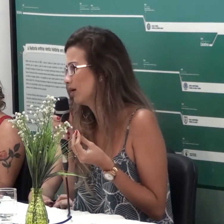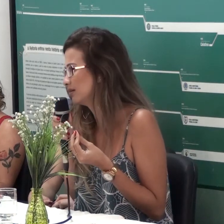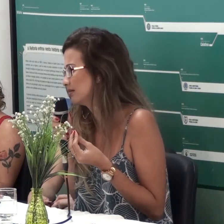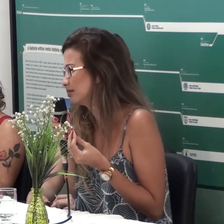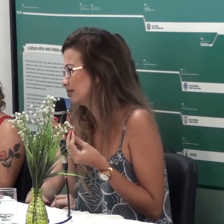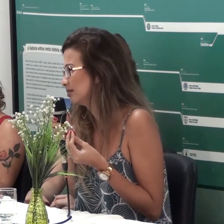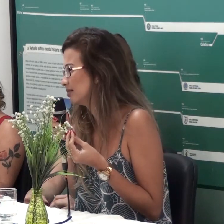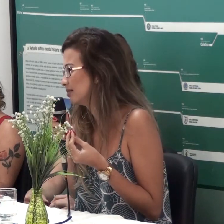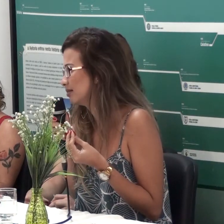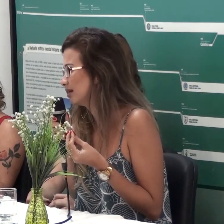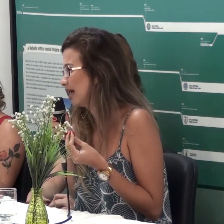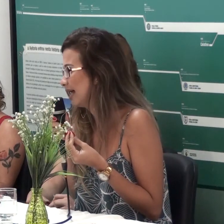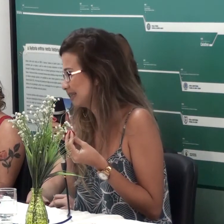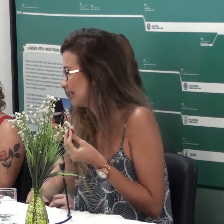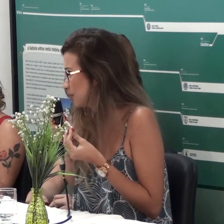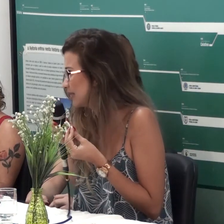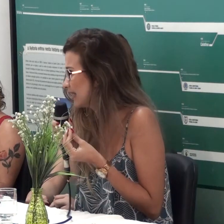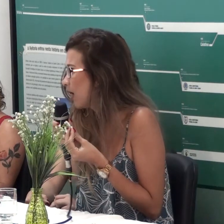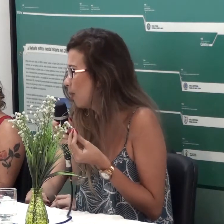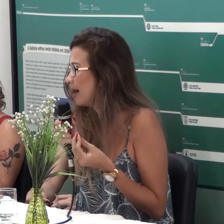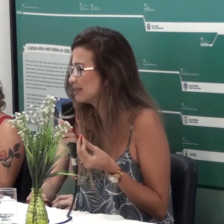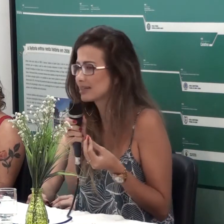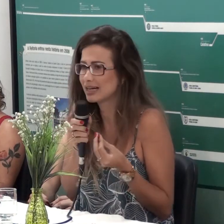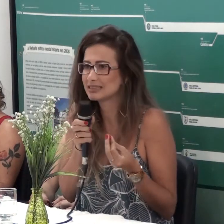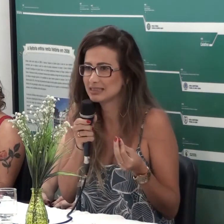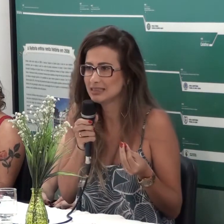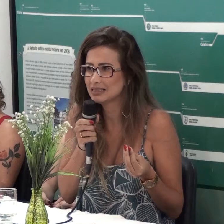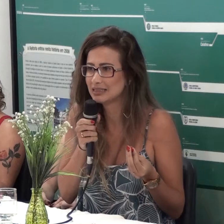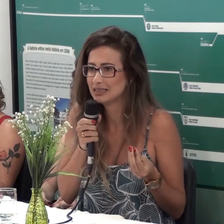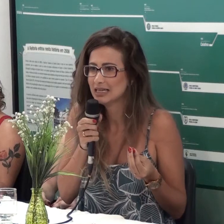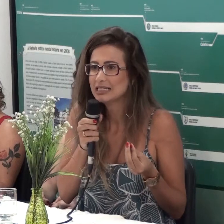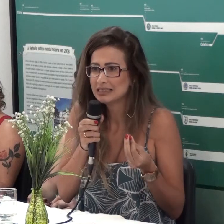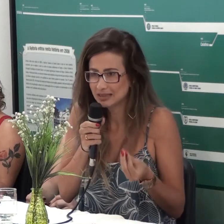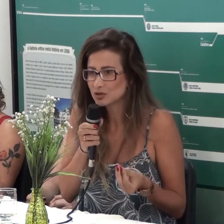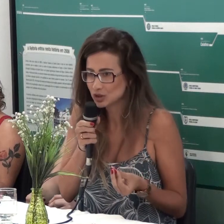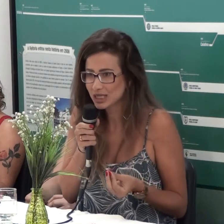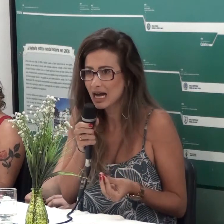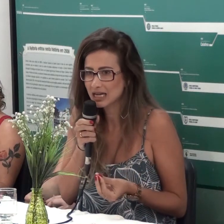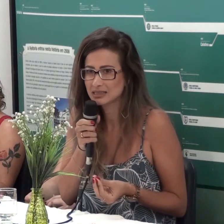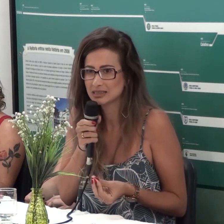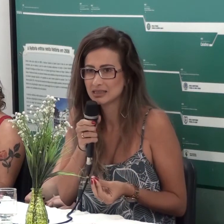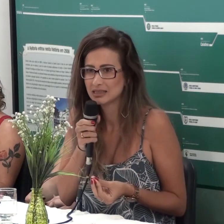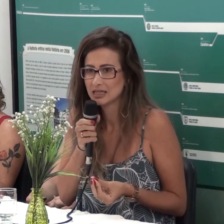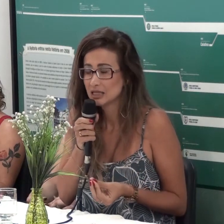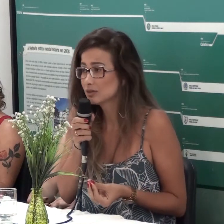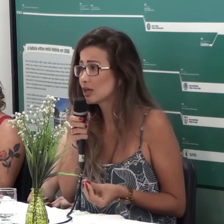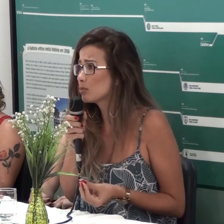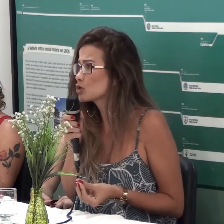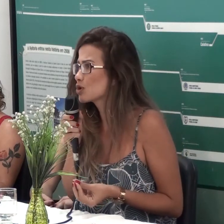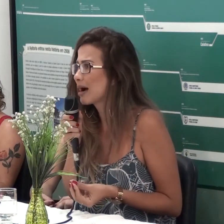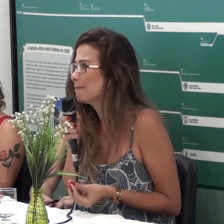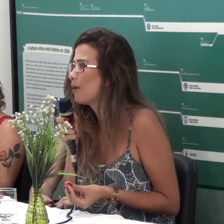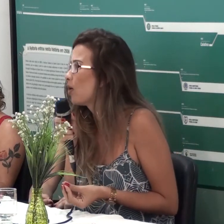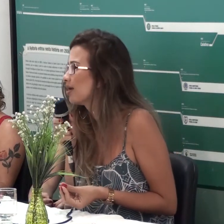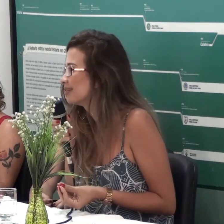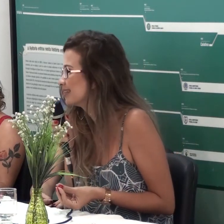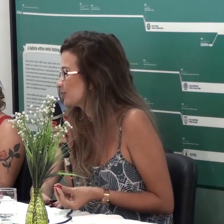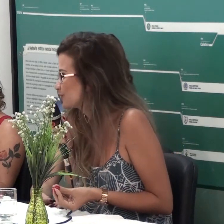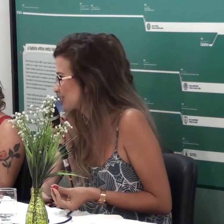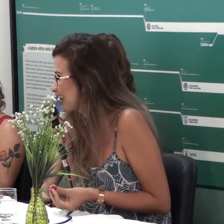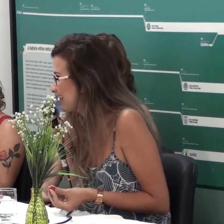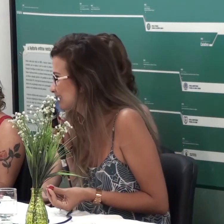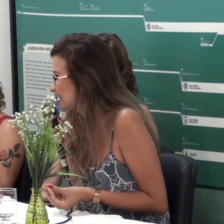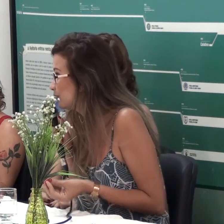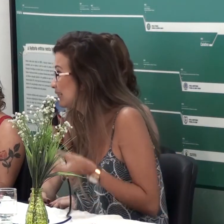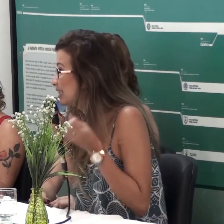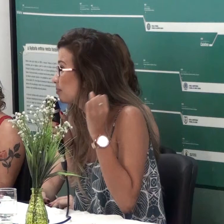na rua. Eu tenho que arrumar essa casinha dentro de casa. Não tem como eu jogar bola